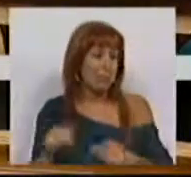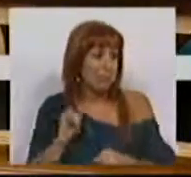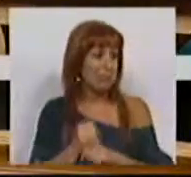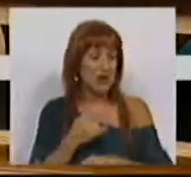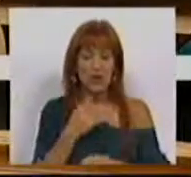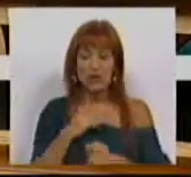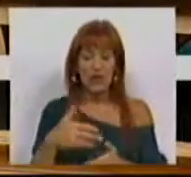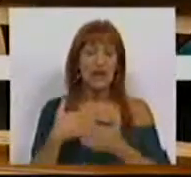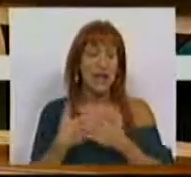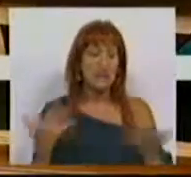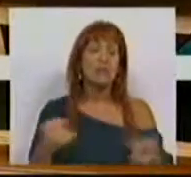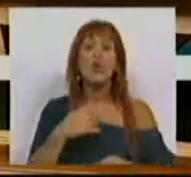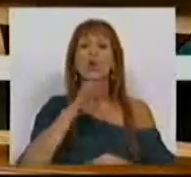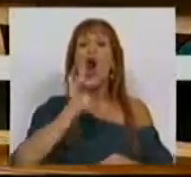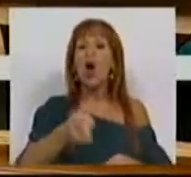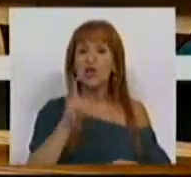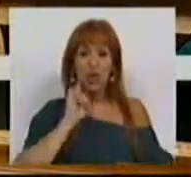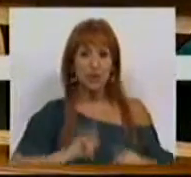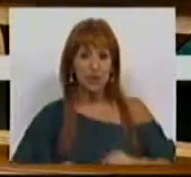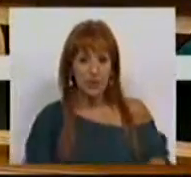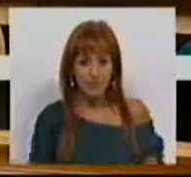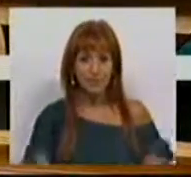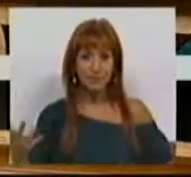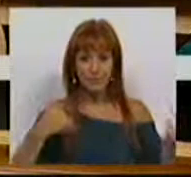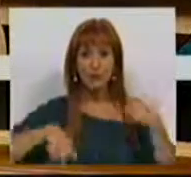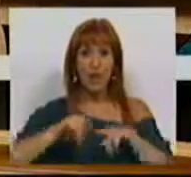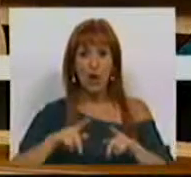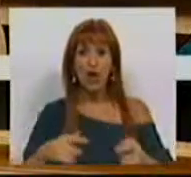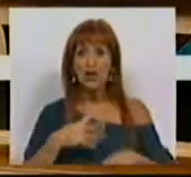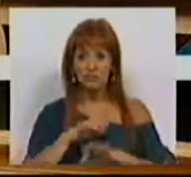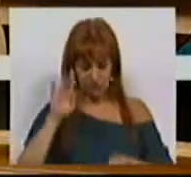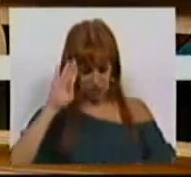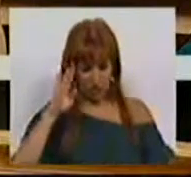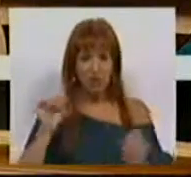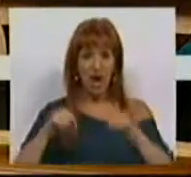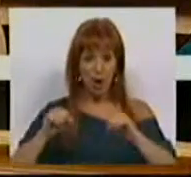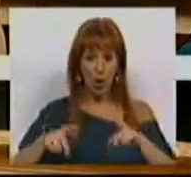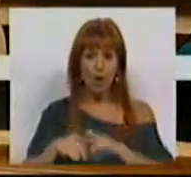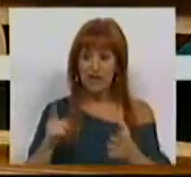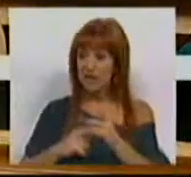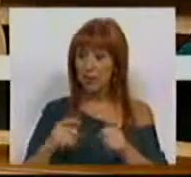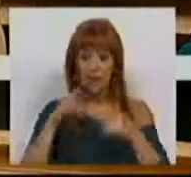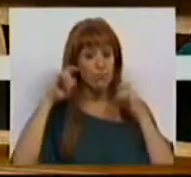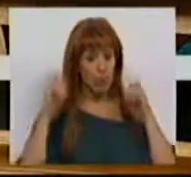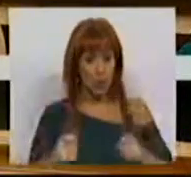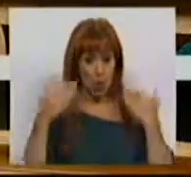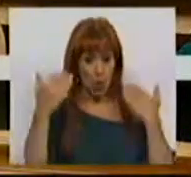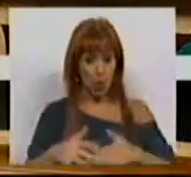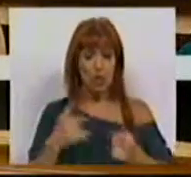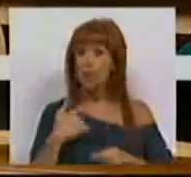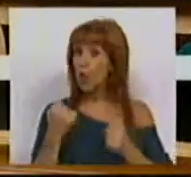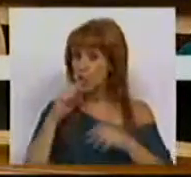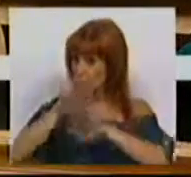tipo de perguntas, mas queria lhe dizer o seguinte, Sra. Deputada. Nós estamos perfeitamente de acordo com a necessidade de racionalização. O que nós